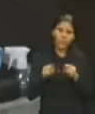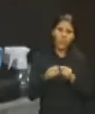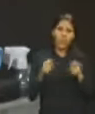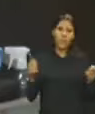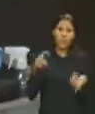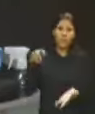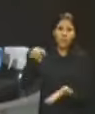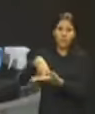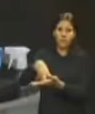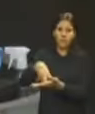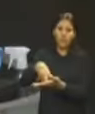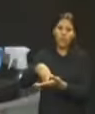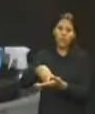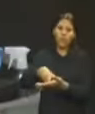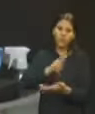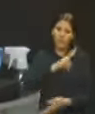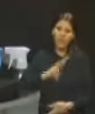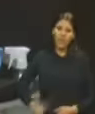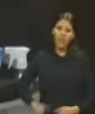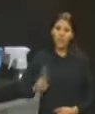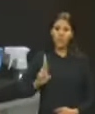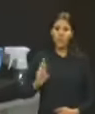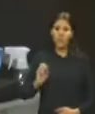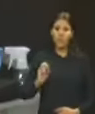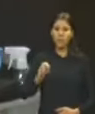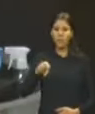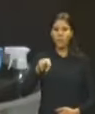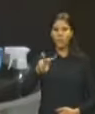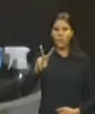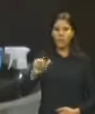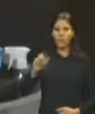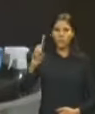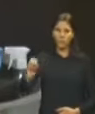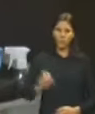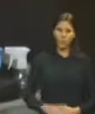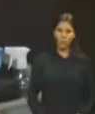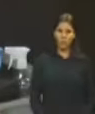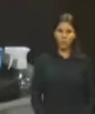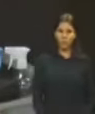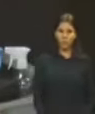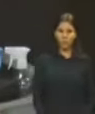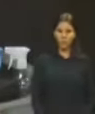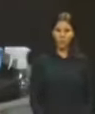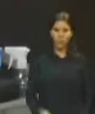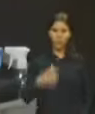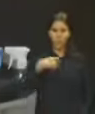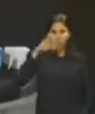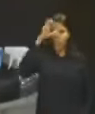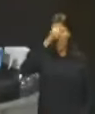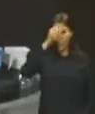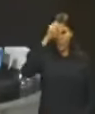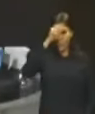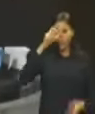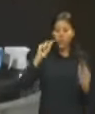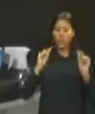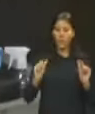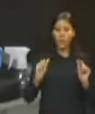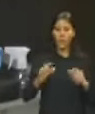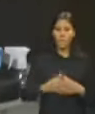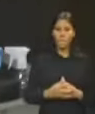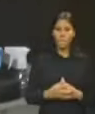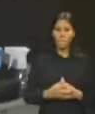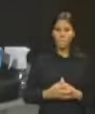na medida da responsabilidade do autor, no caso do vereador. Eu aprendi há muito que a força